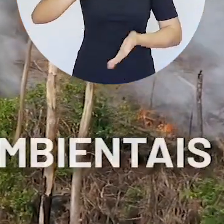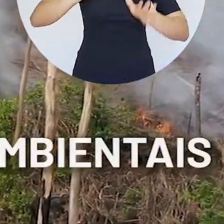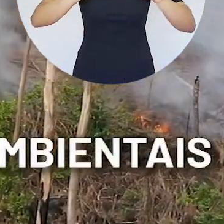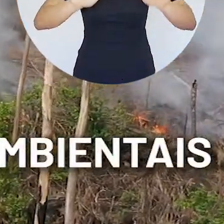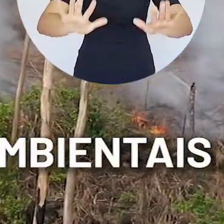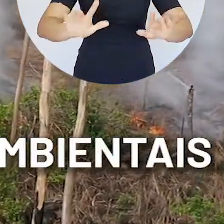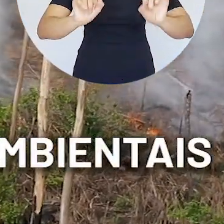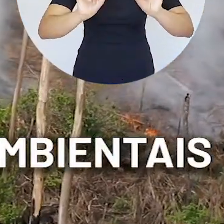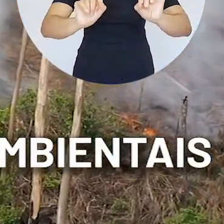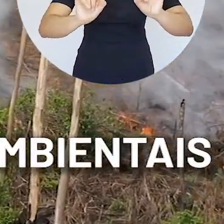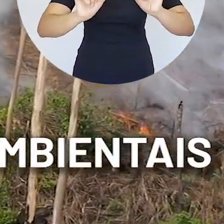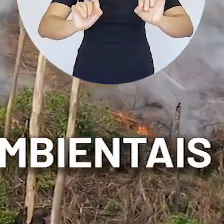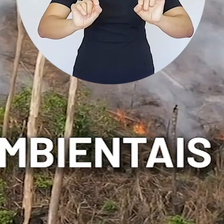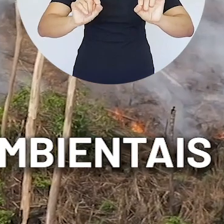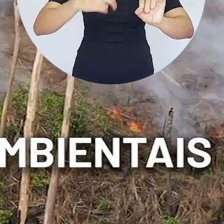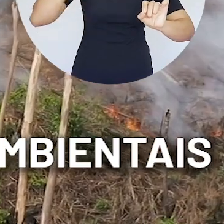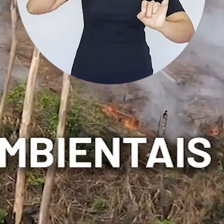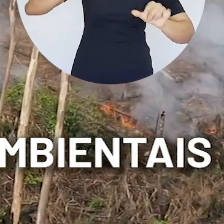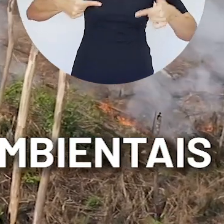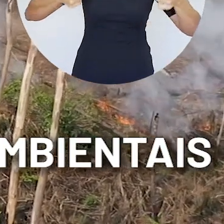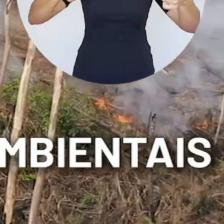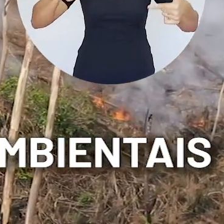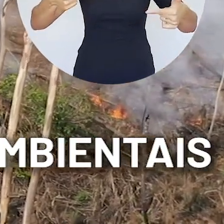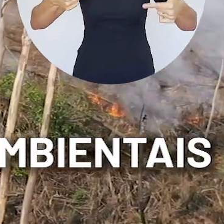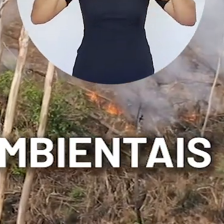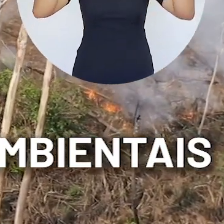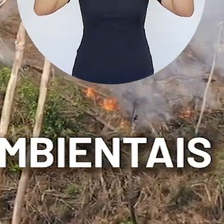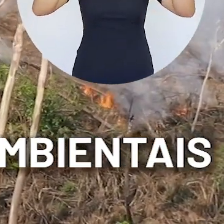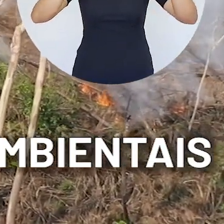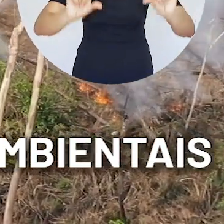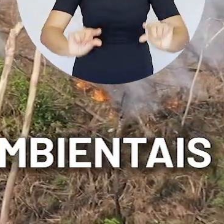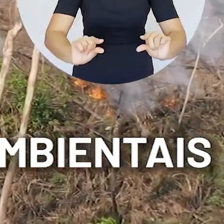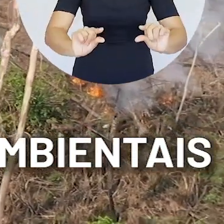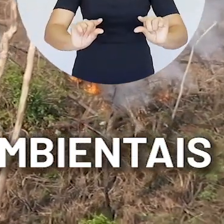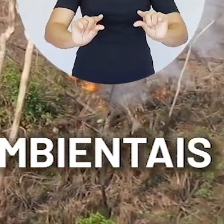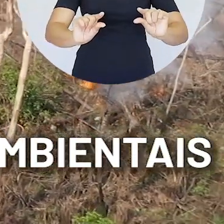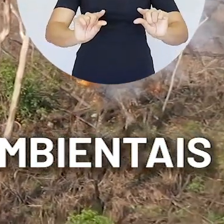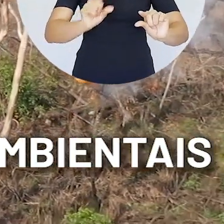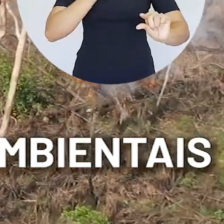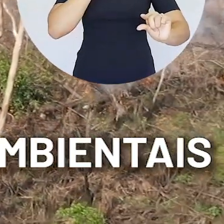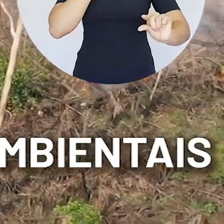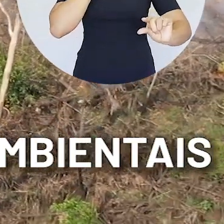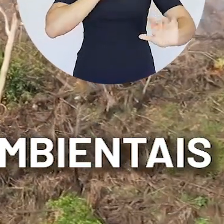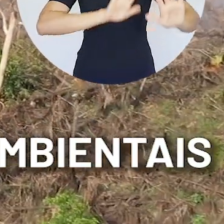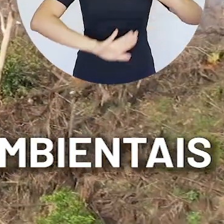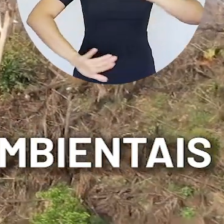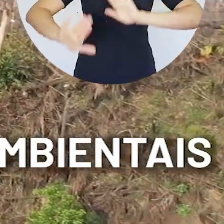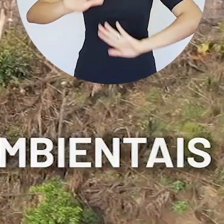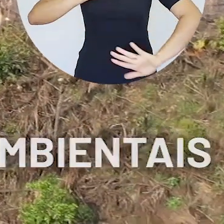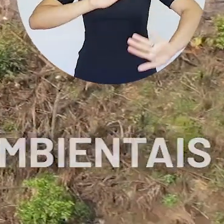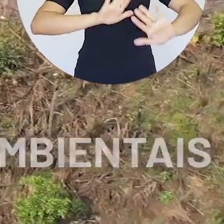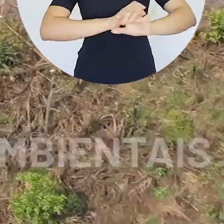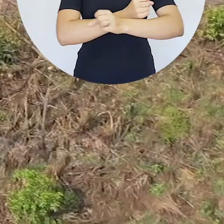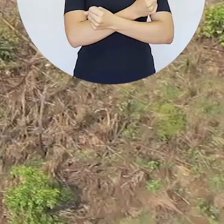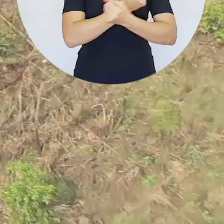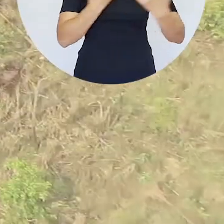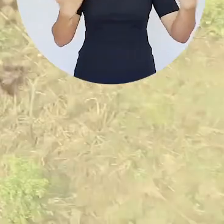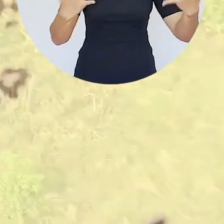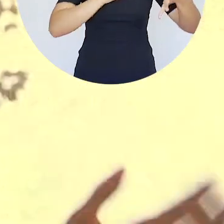maior ameaça é o desmonte das políticas ambientais. Um sinal verde para uma degradação ainda